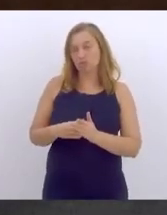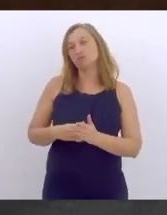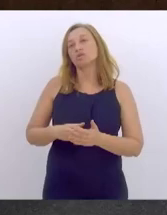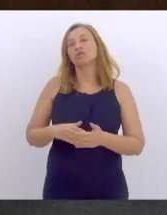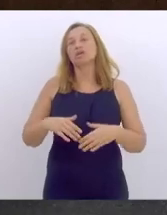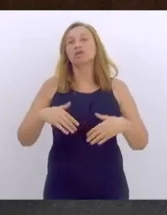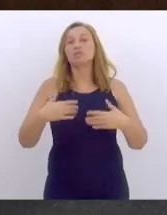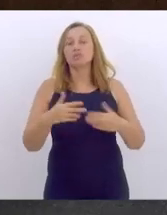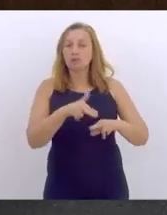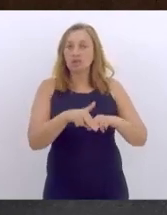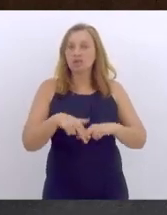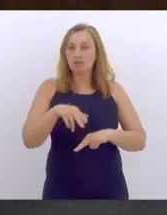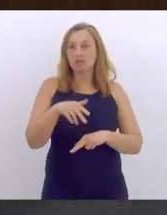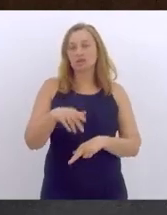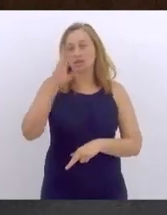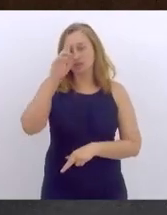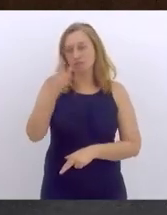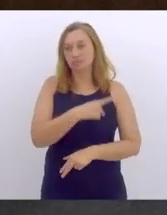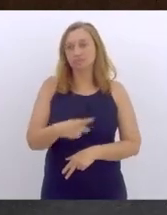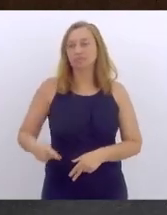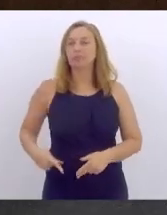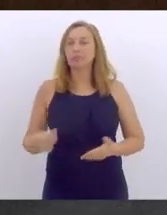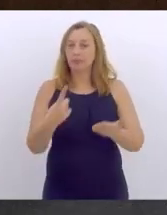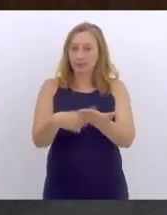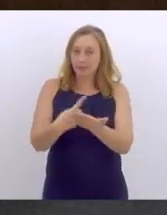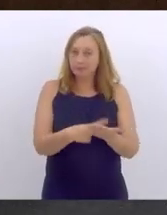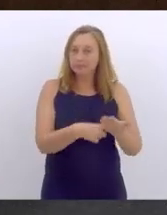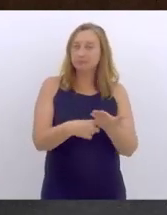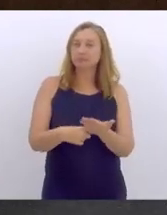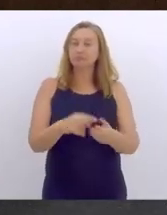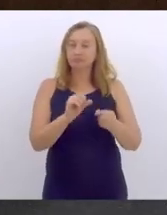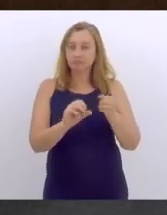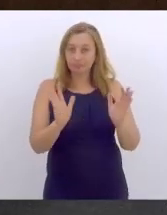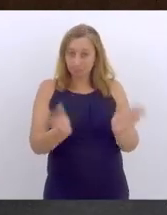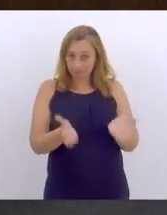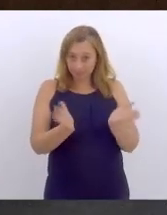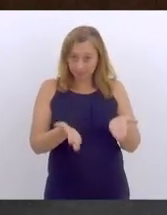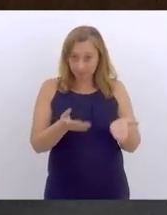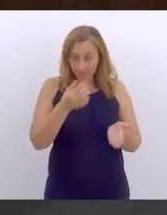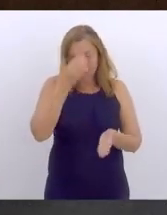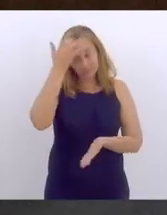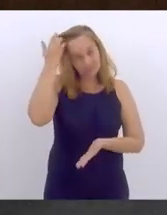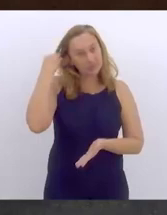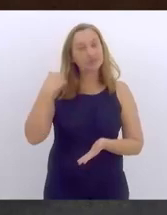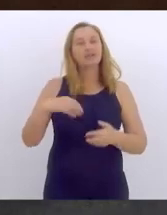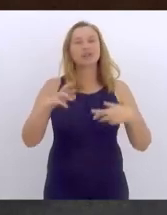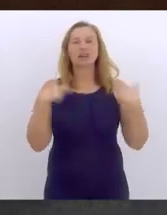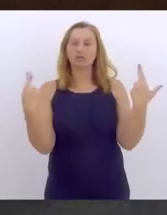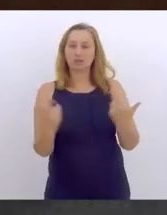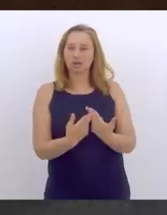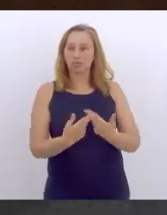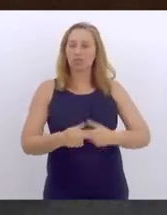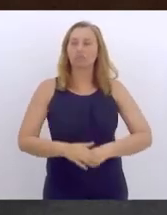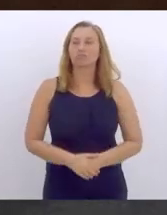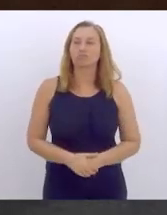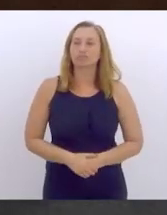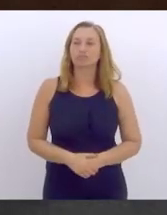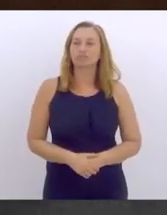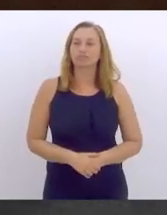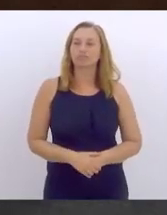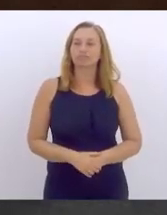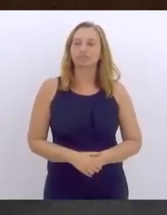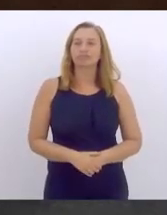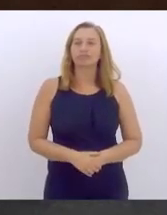senhora presidente, no acordo que foi feito hoje, na reunião que